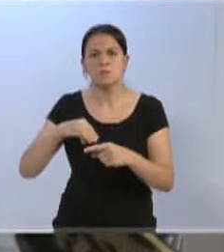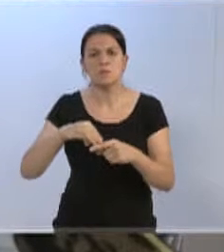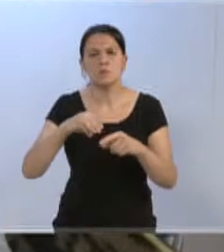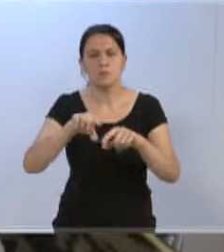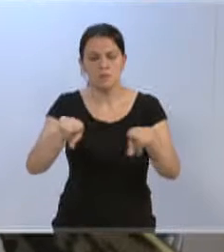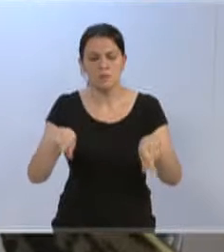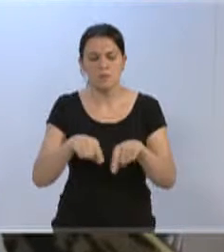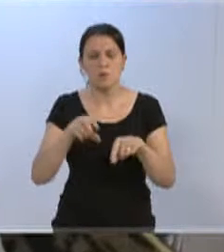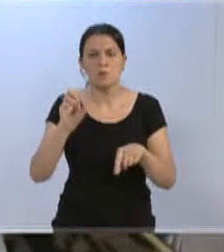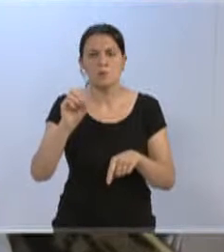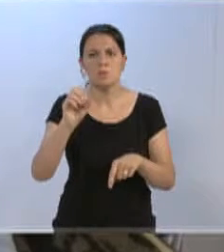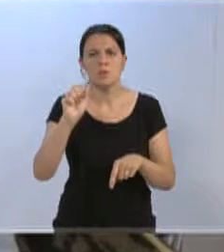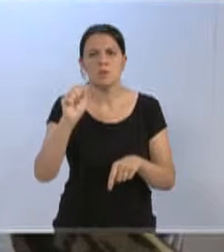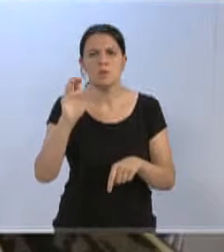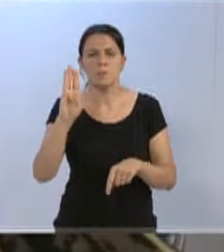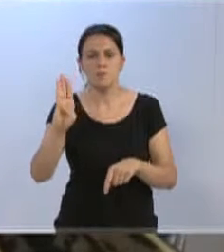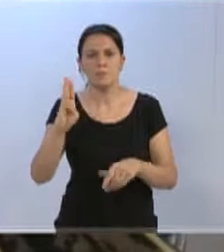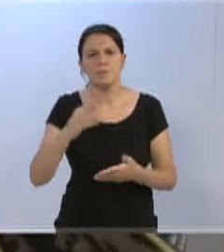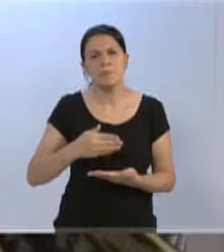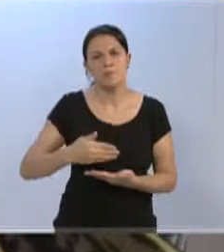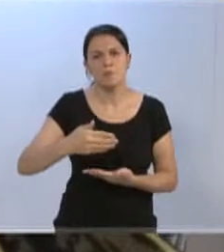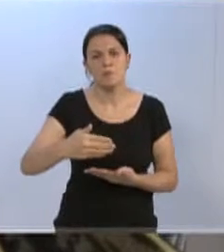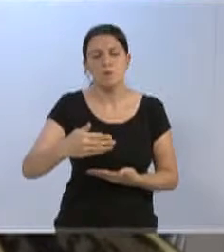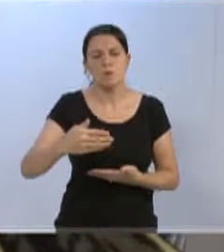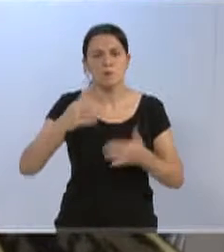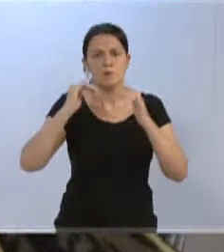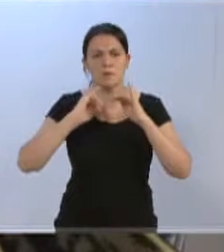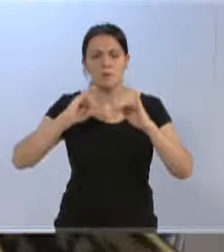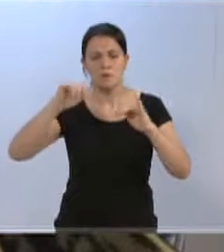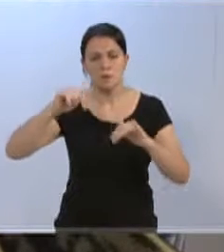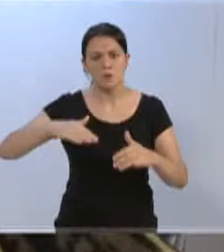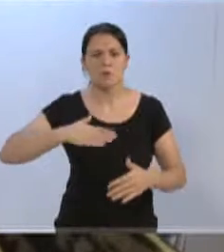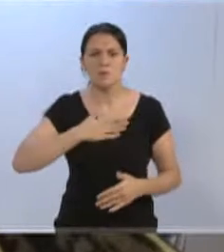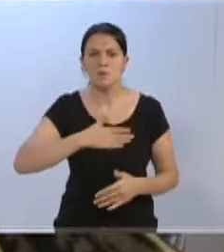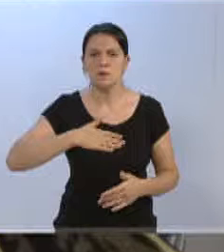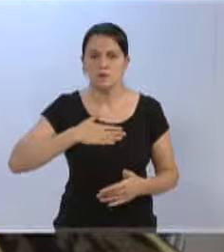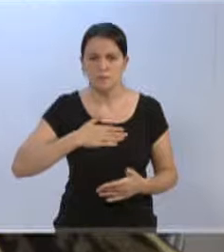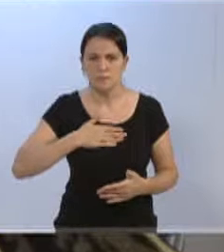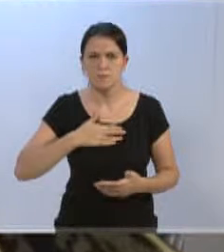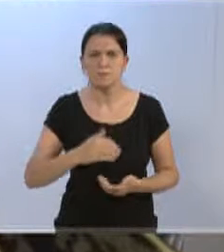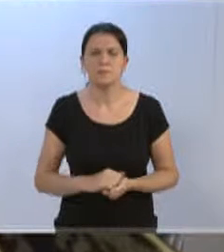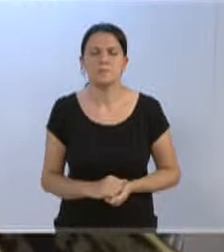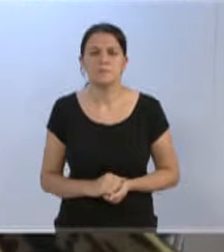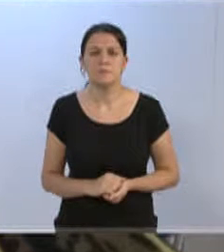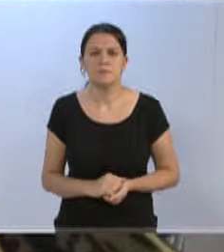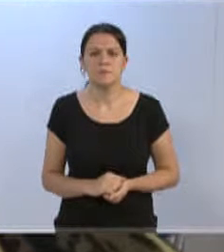neste momento. Dando continuidade também no meu pronunciamento, eu gostaria de